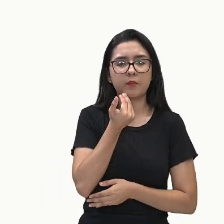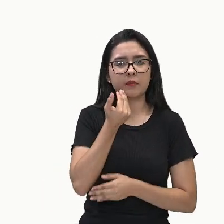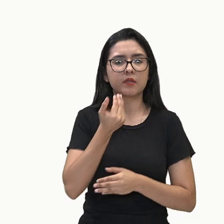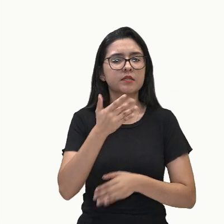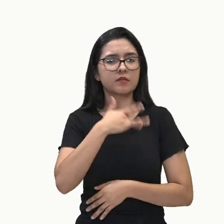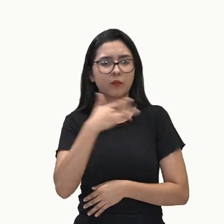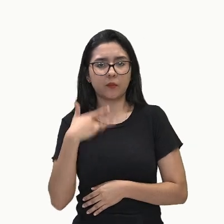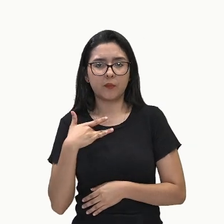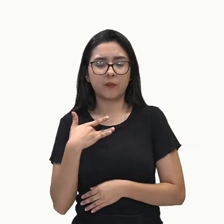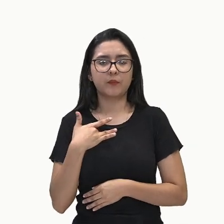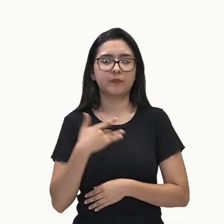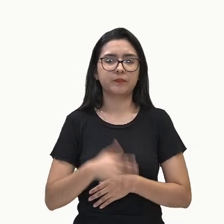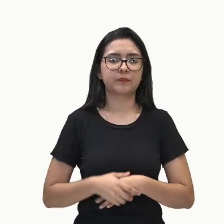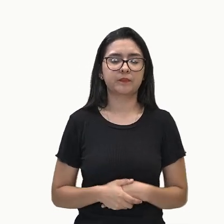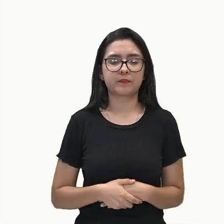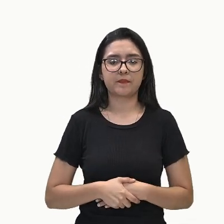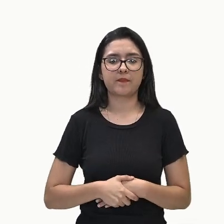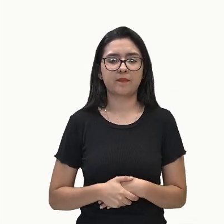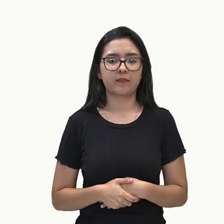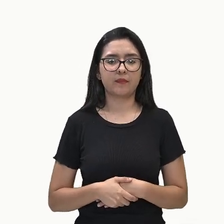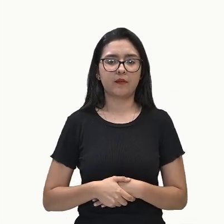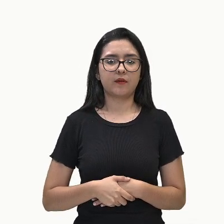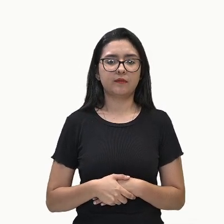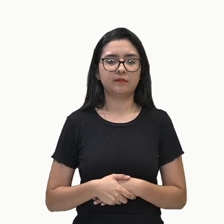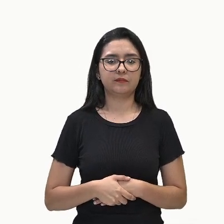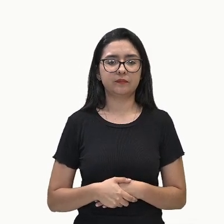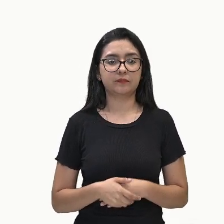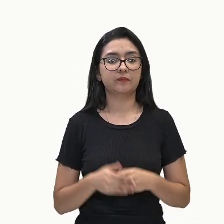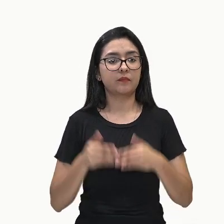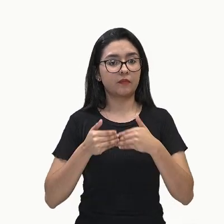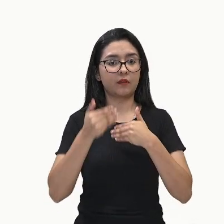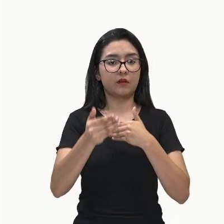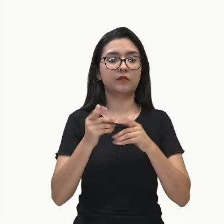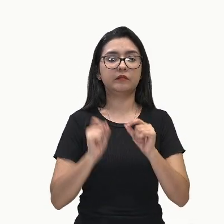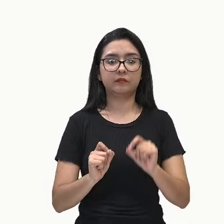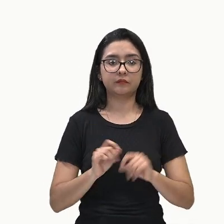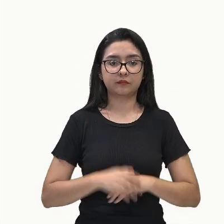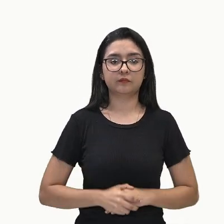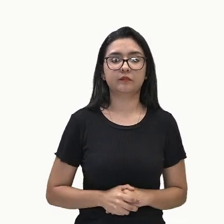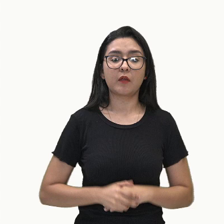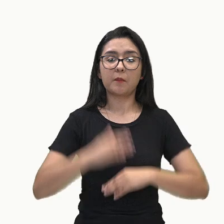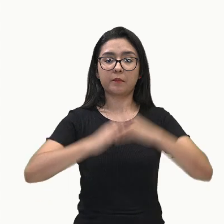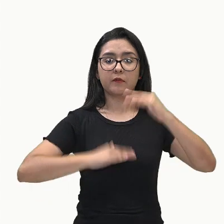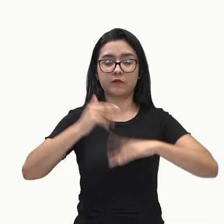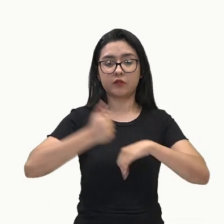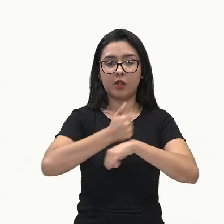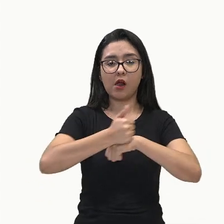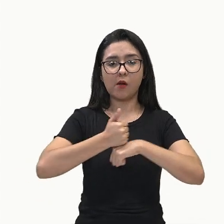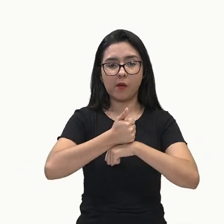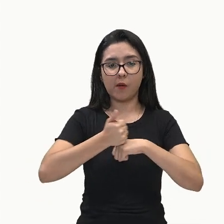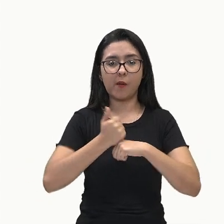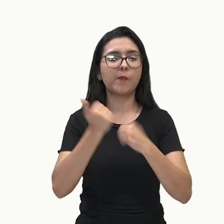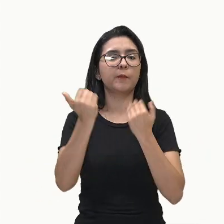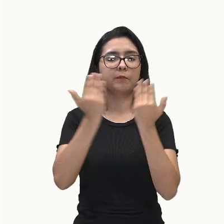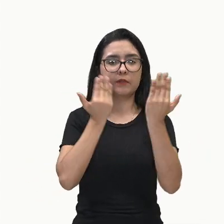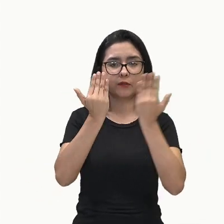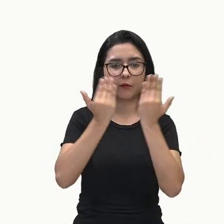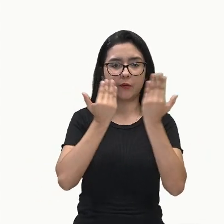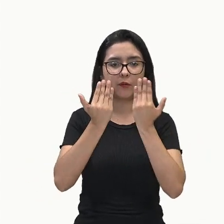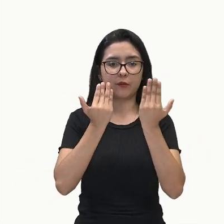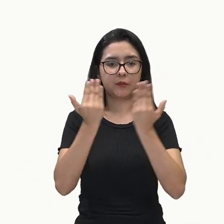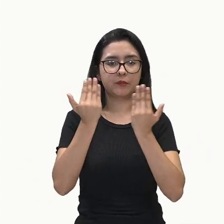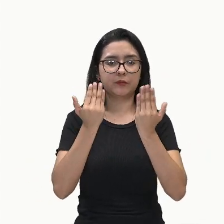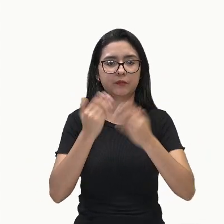forma saudável. E aí, seguindo, vamos ter o psicólogo e